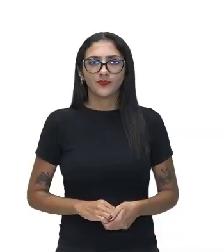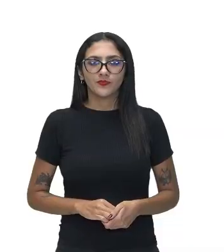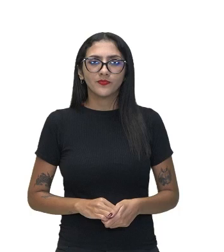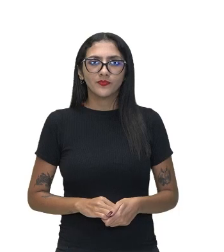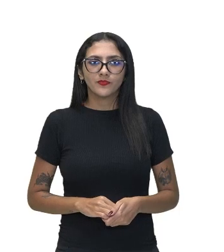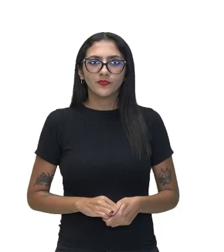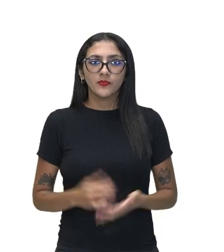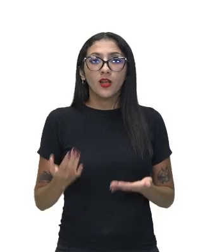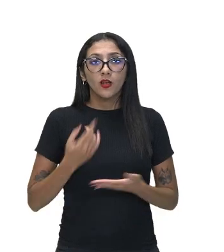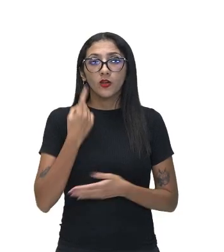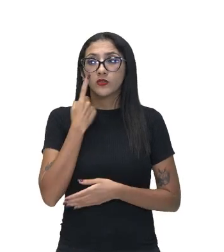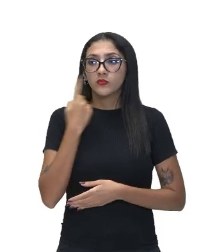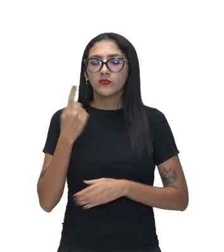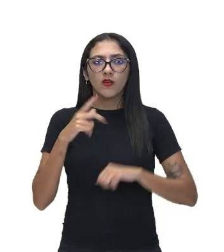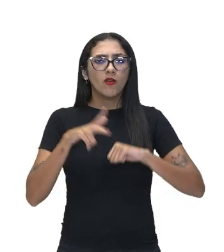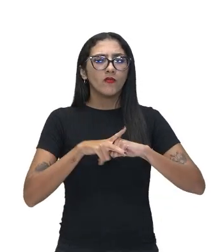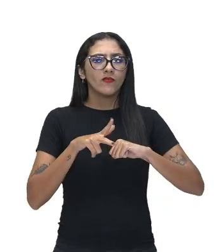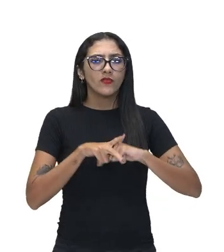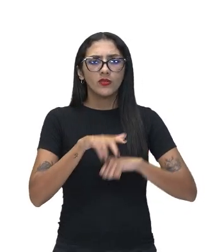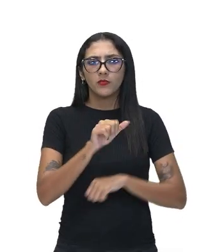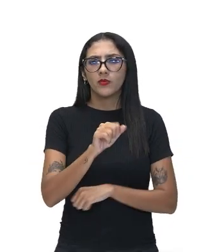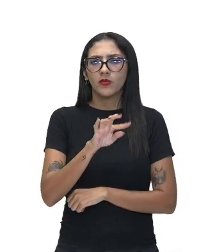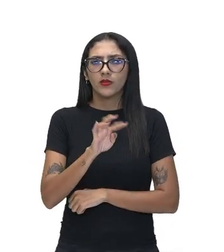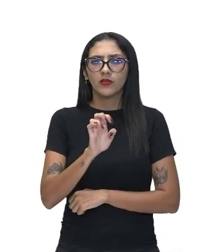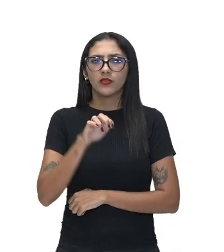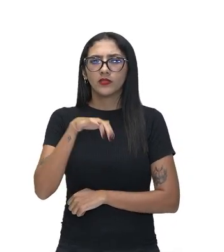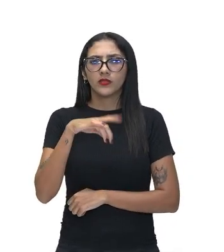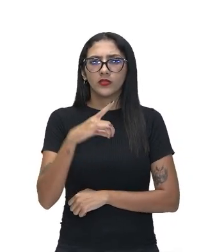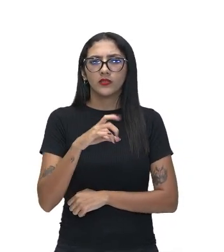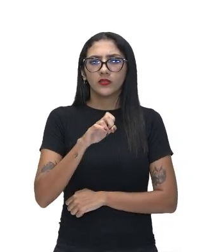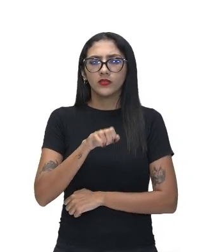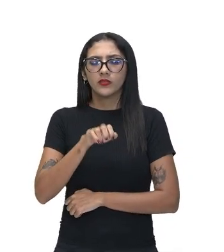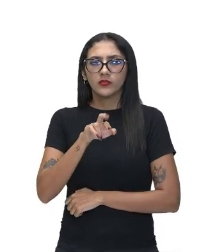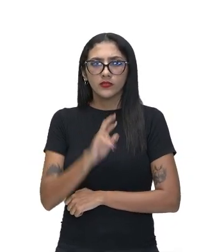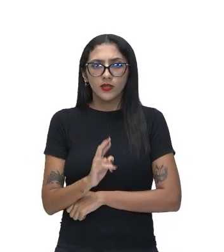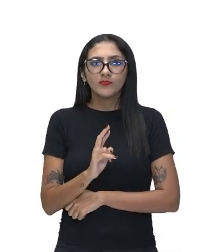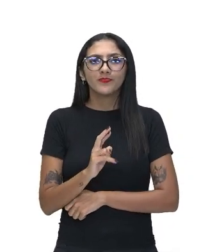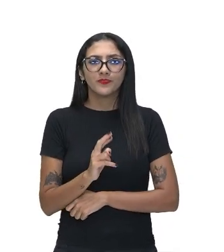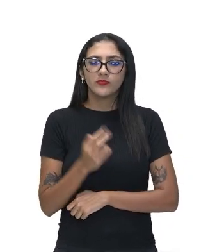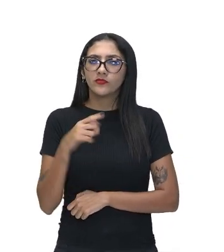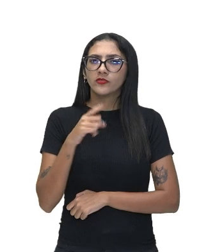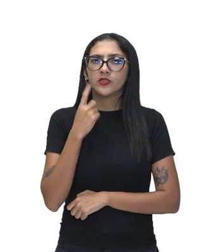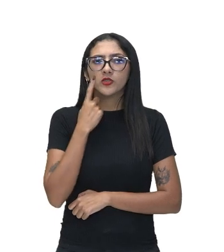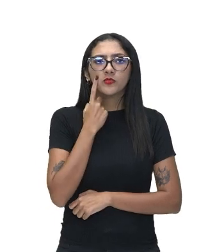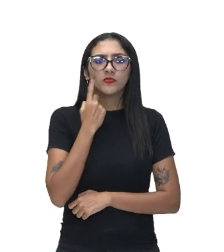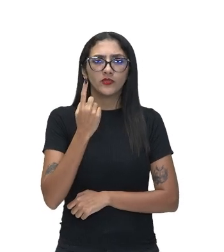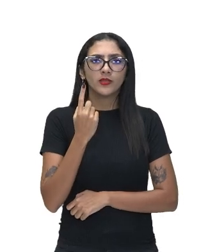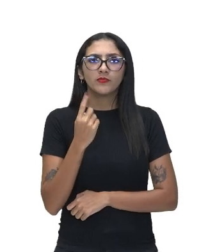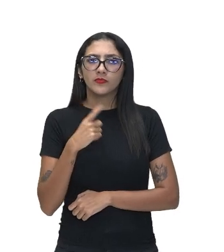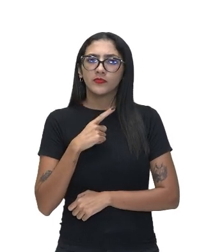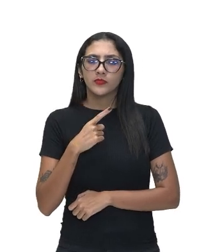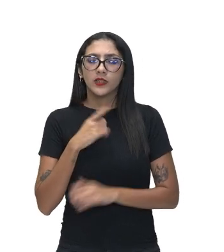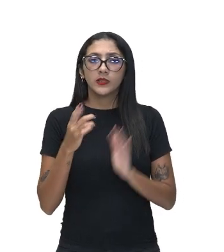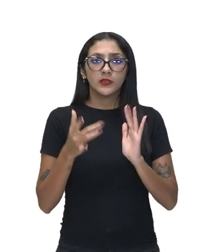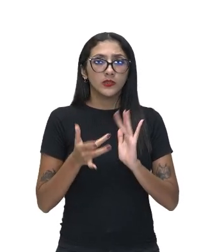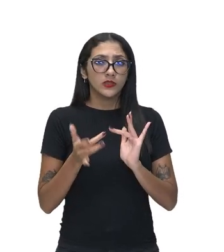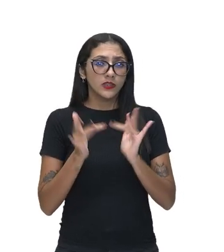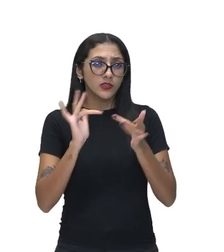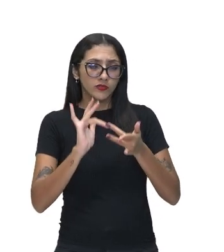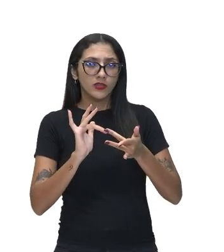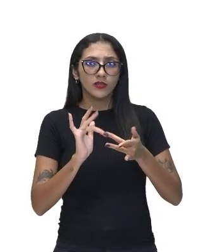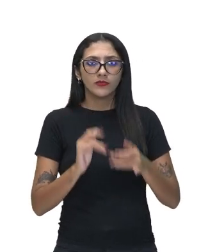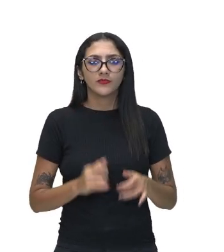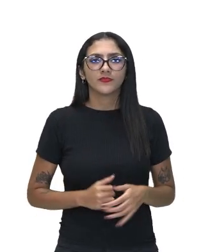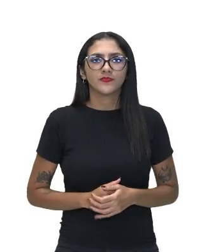verbo atender, gente. Agora, em regência verbal, a gente vai muito observar a questão do sentido. Então, o verbo atender,